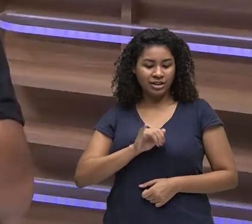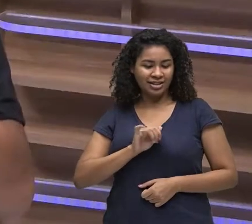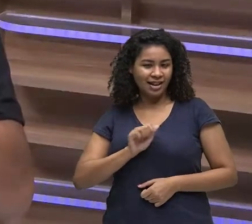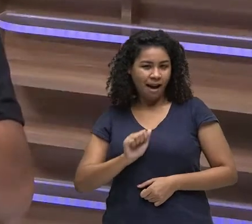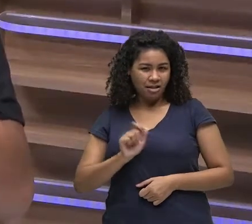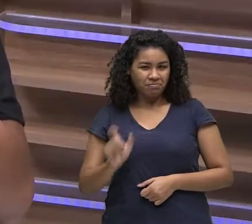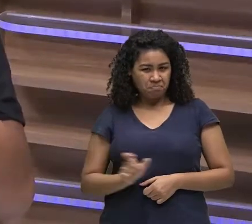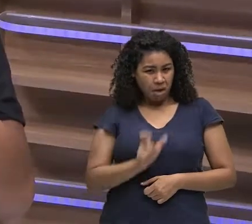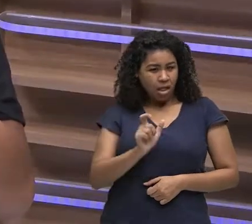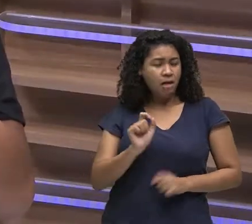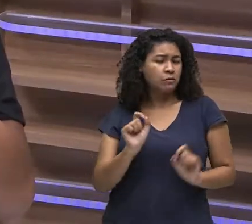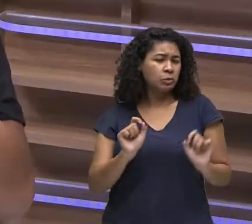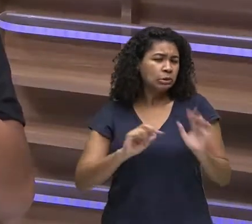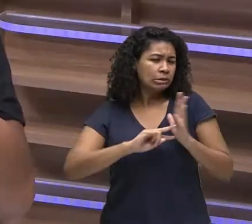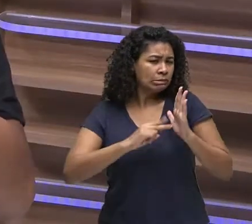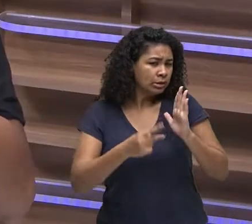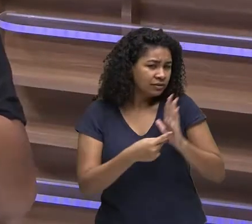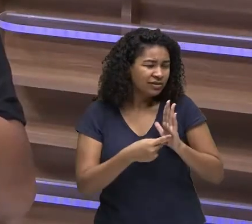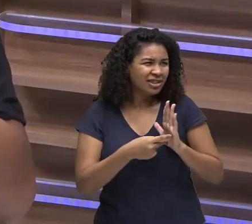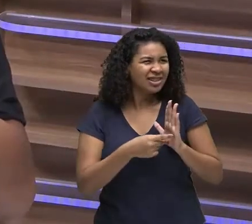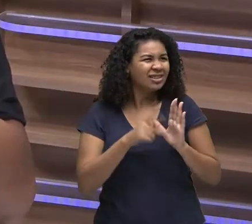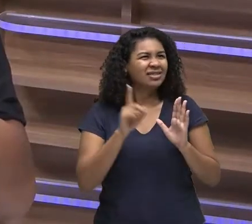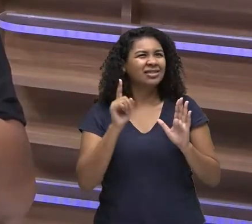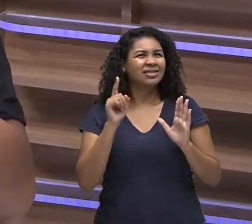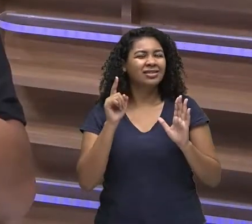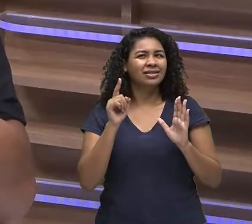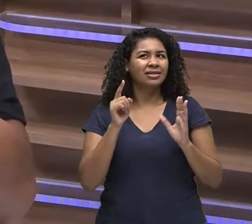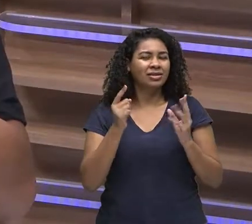origem, mas...